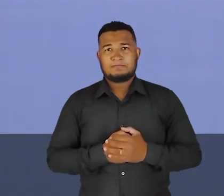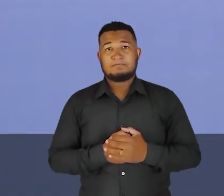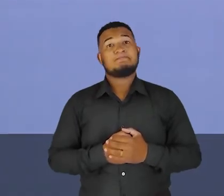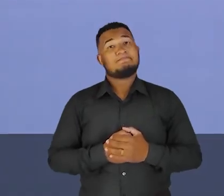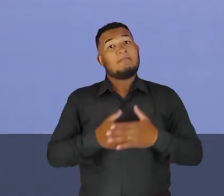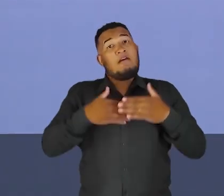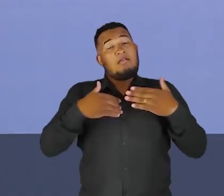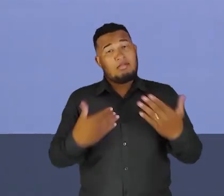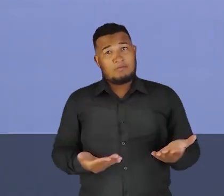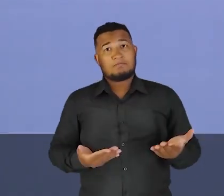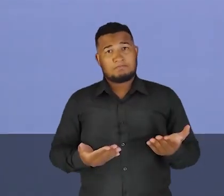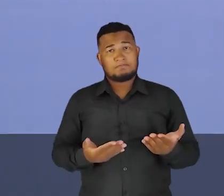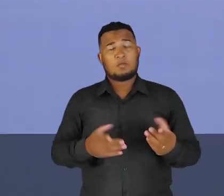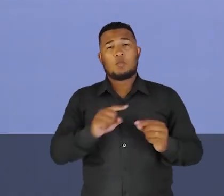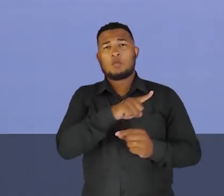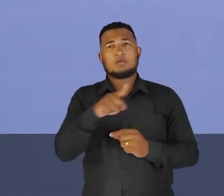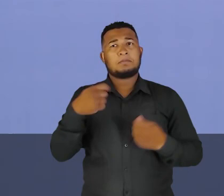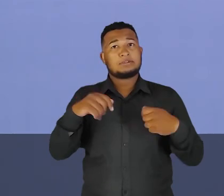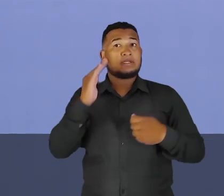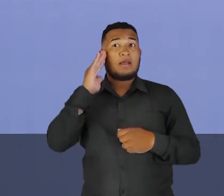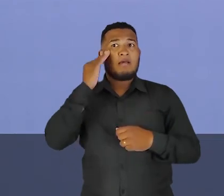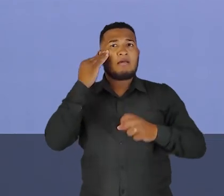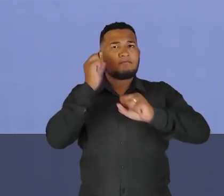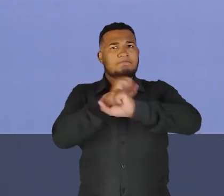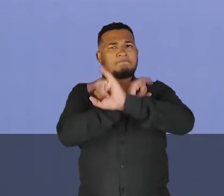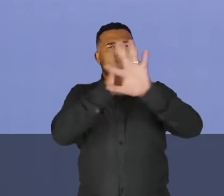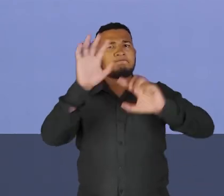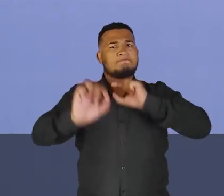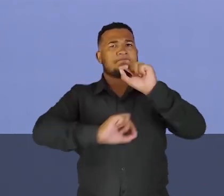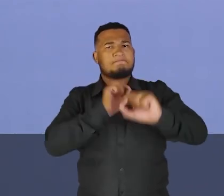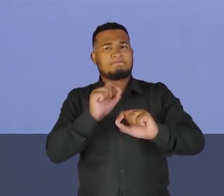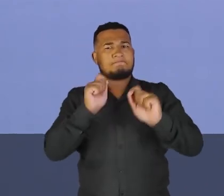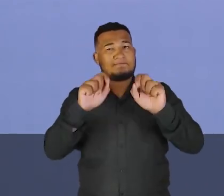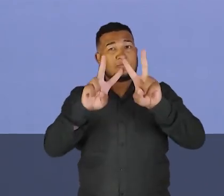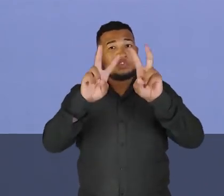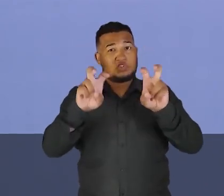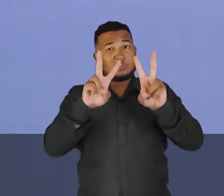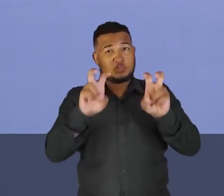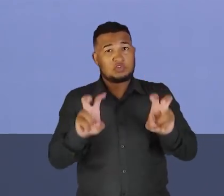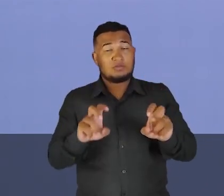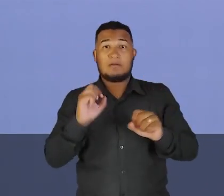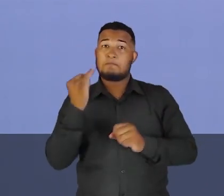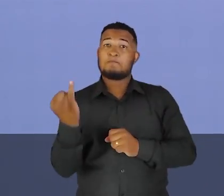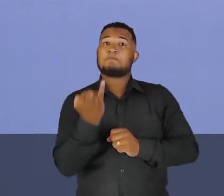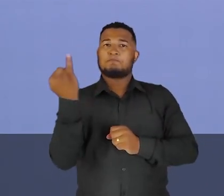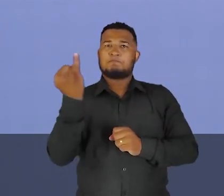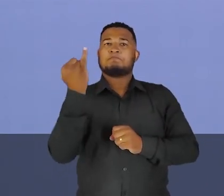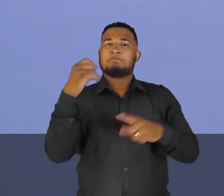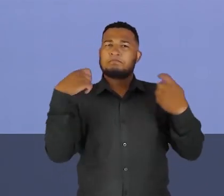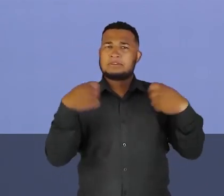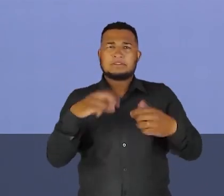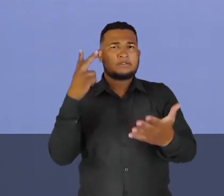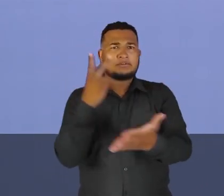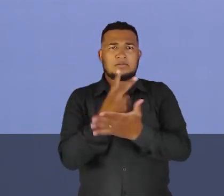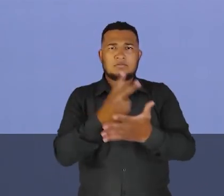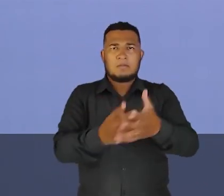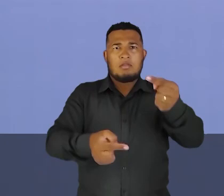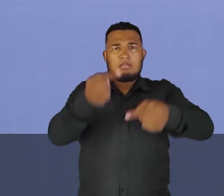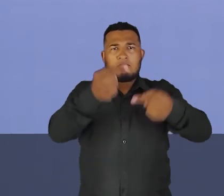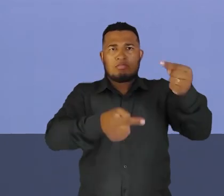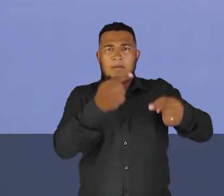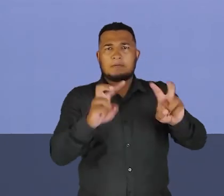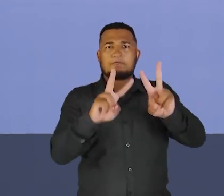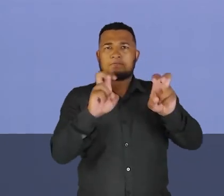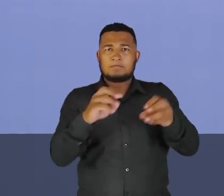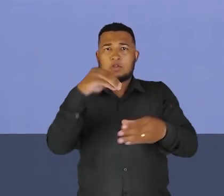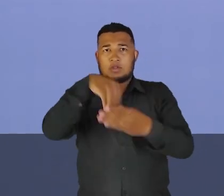Bem, vocês precisam entender, então, que, né, falar sobre esse assunto é de extrema importância. A gente precisa sempre estar debatendo sobre a juventude